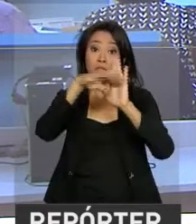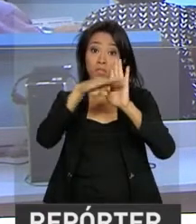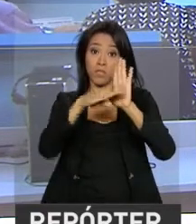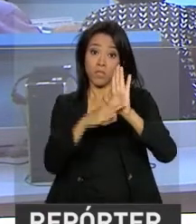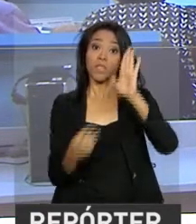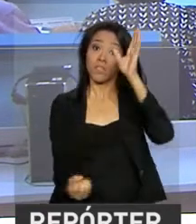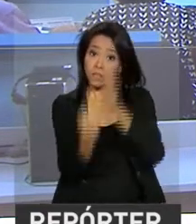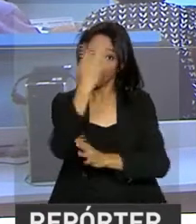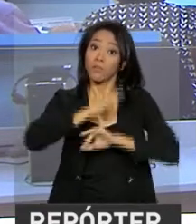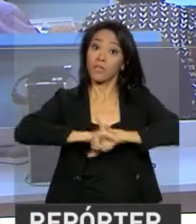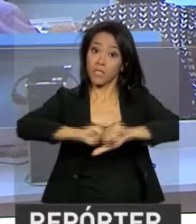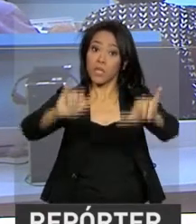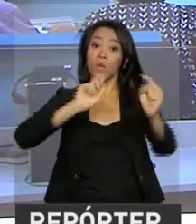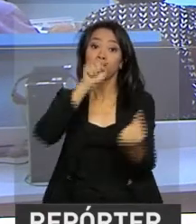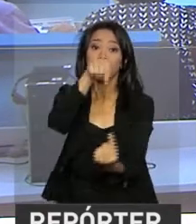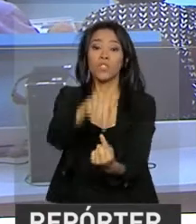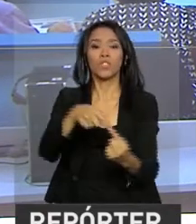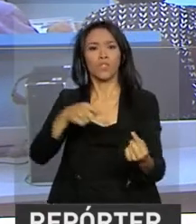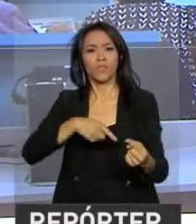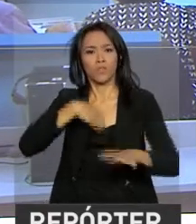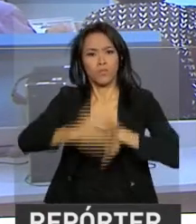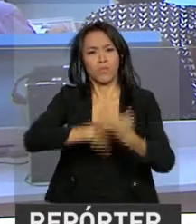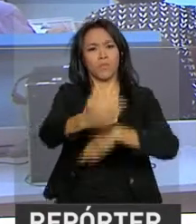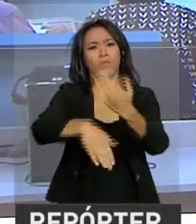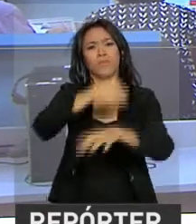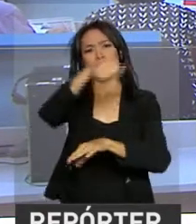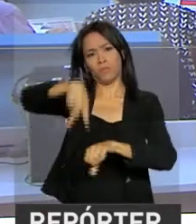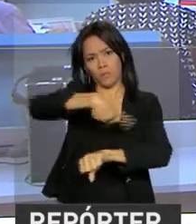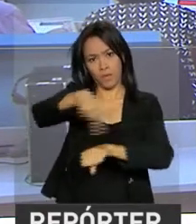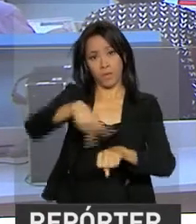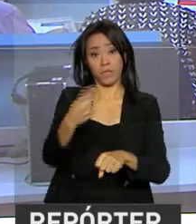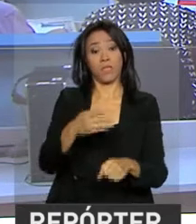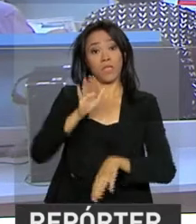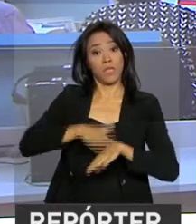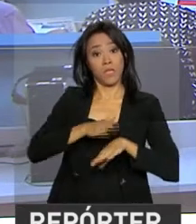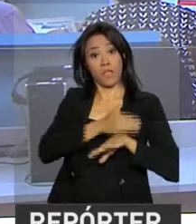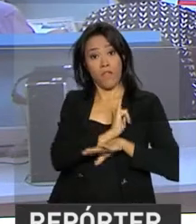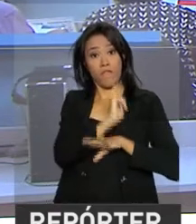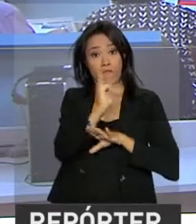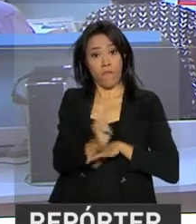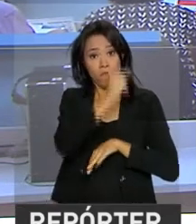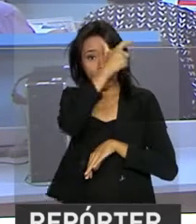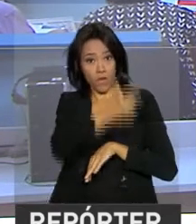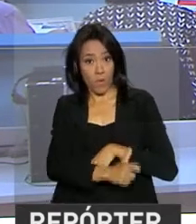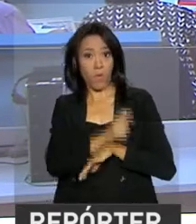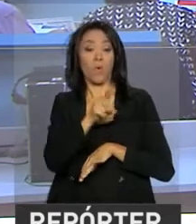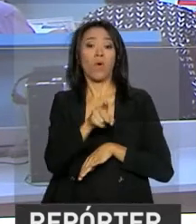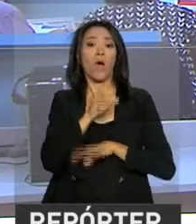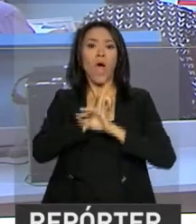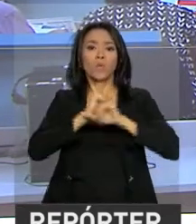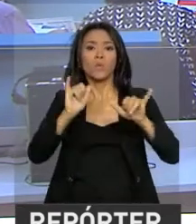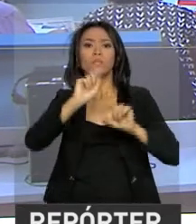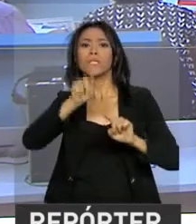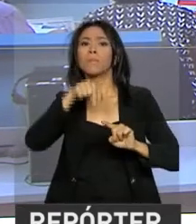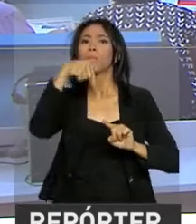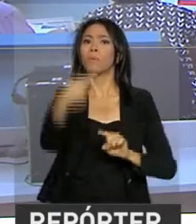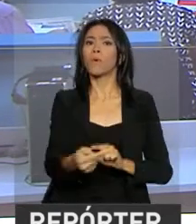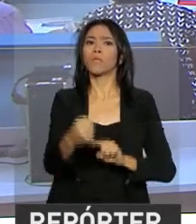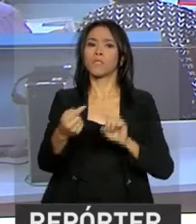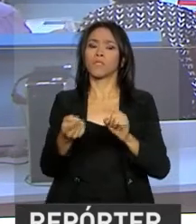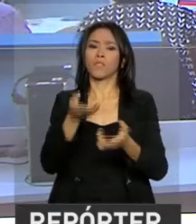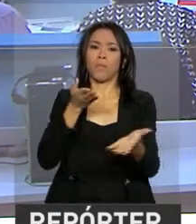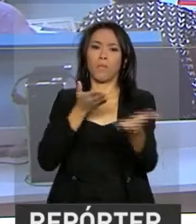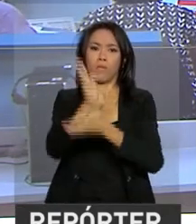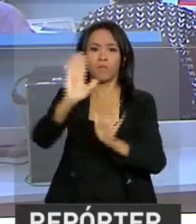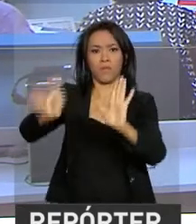aumentar a produtividade e estimular o crescimento do país. De acordo com ele, o anúncio deve ser feito após a aprovação em segundo